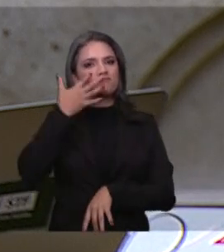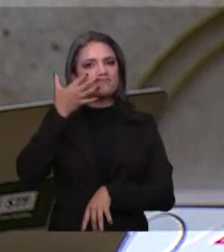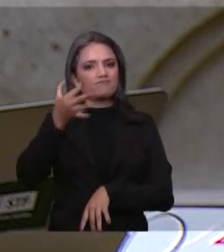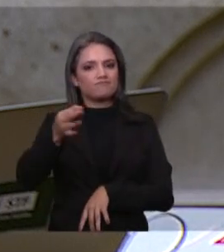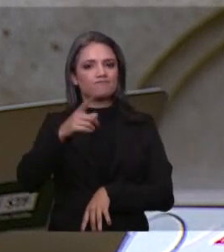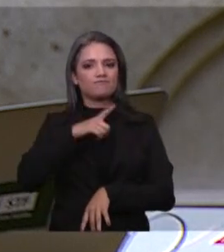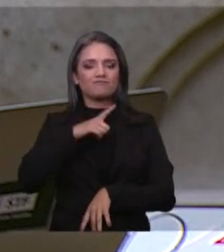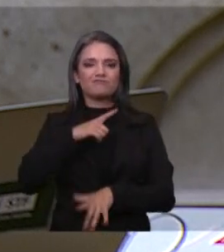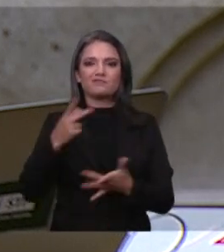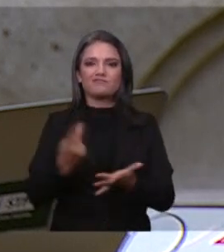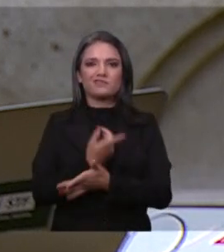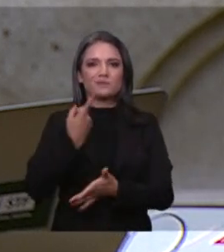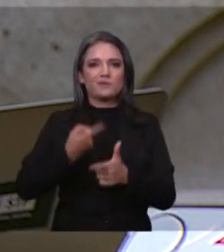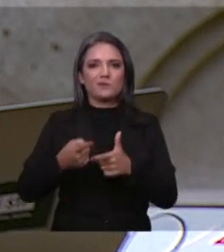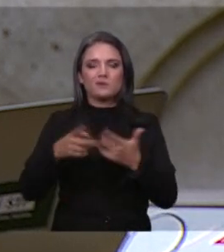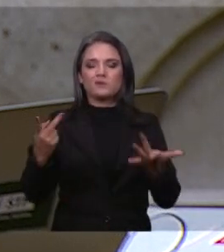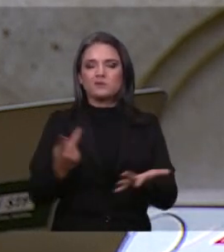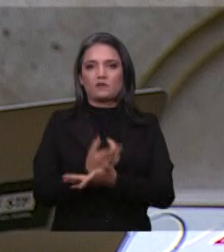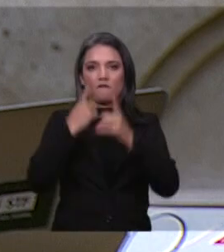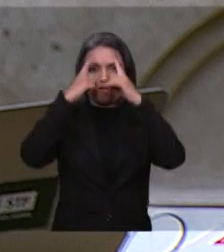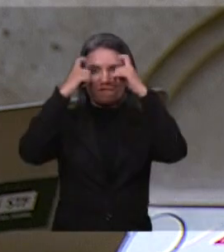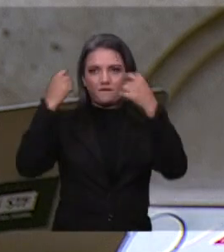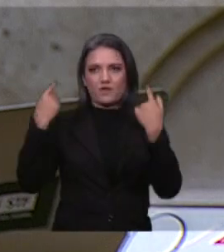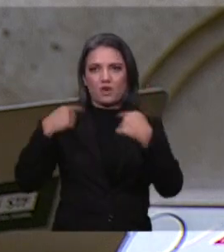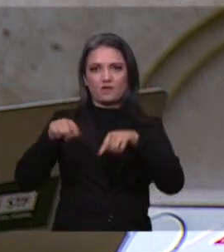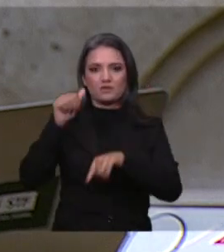essa epidemia brasileira que é a violência contra a mulher.